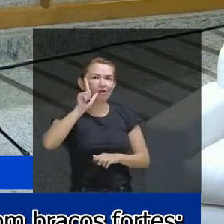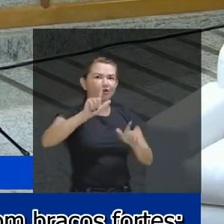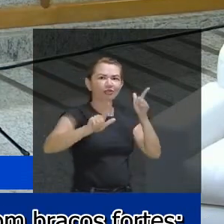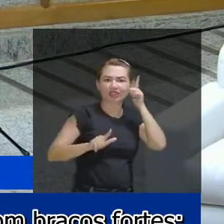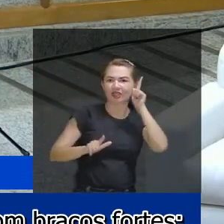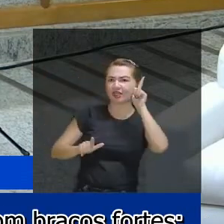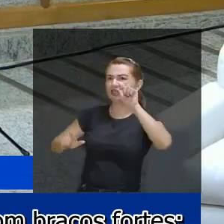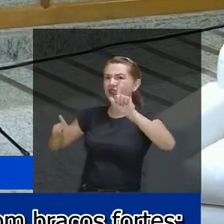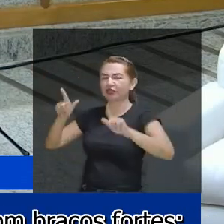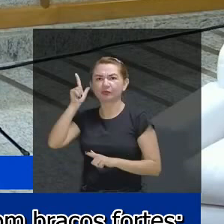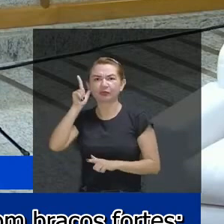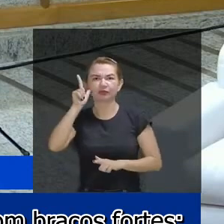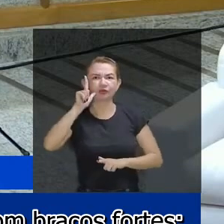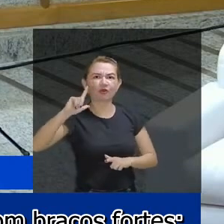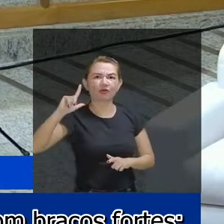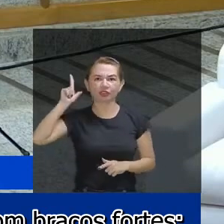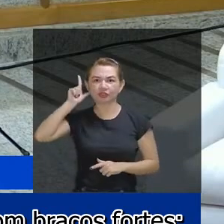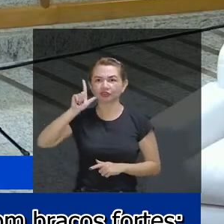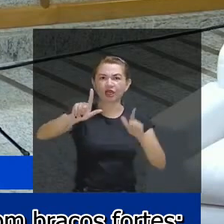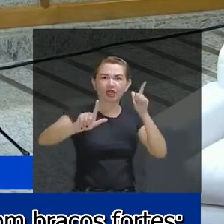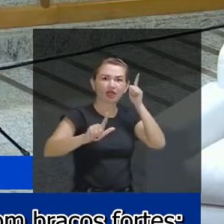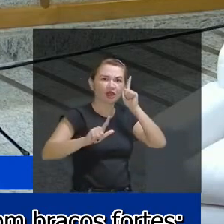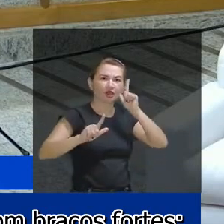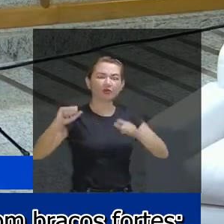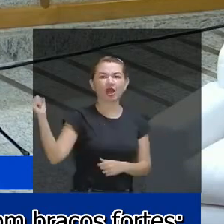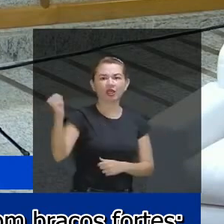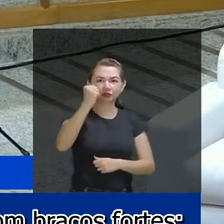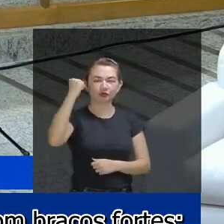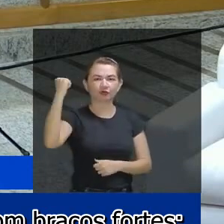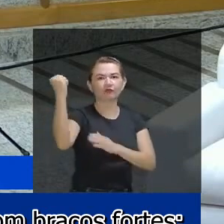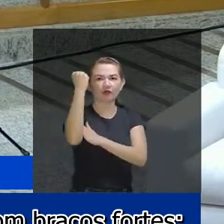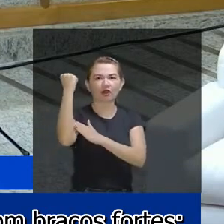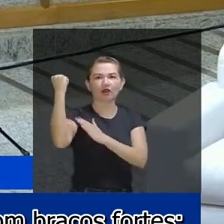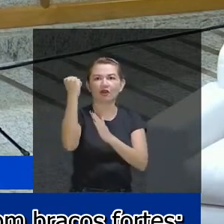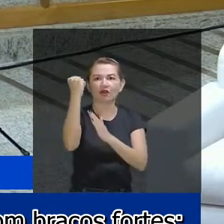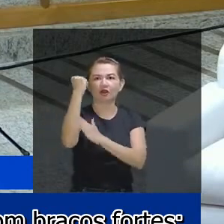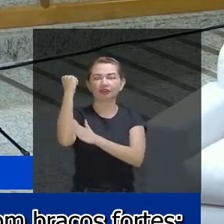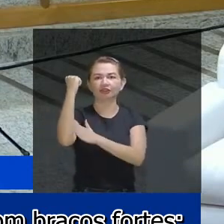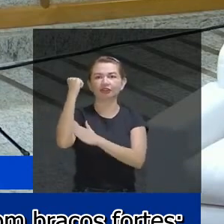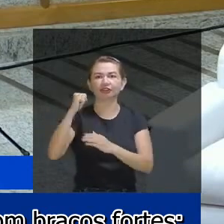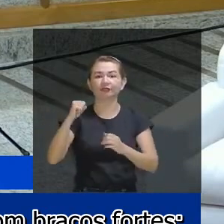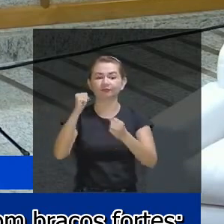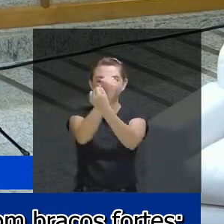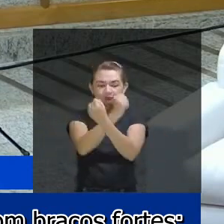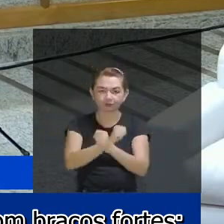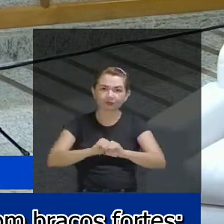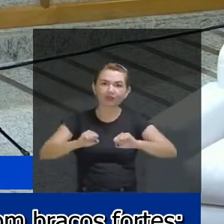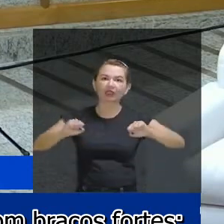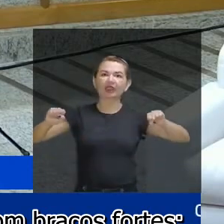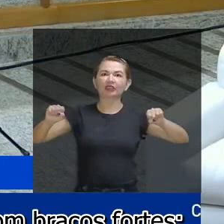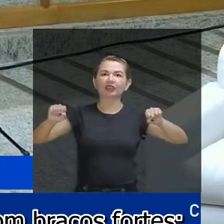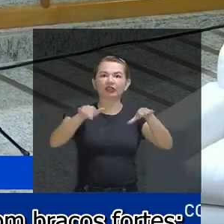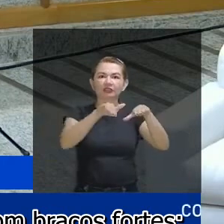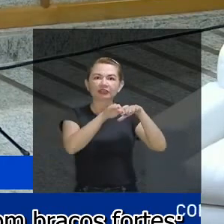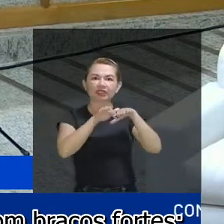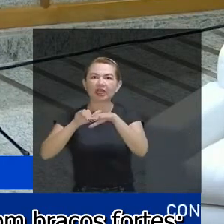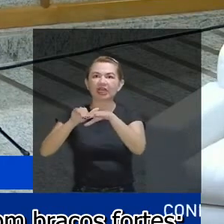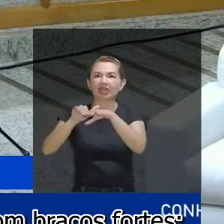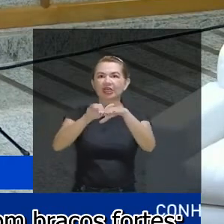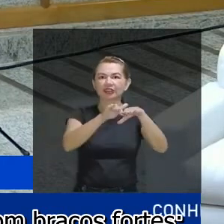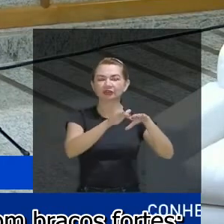igualdade conseguimos conquistar com braços fortes, em